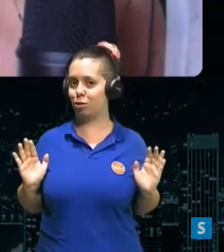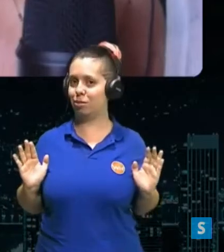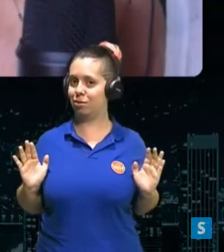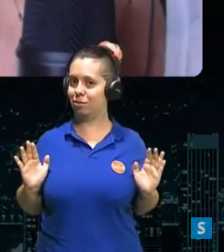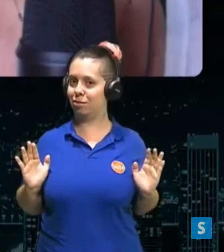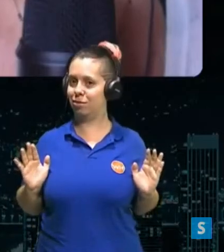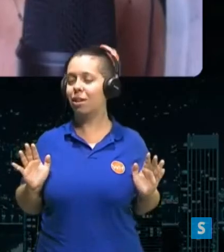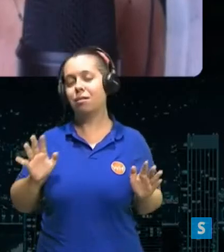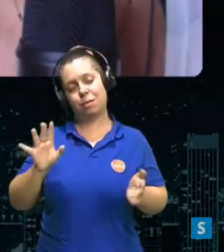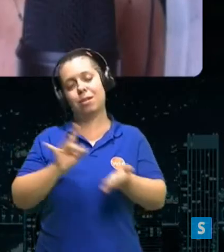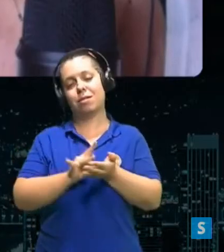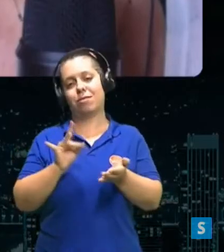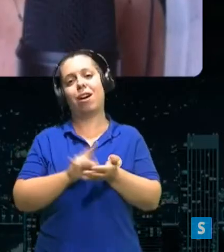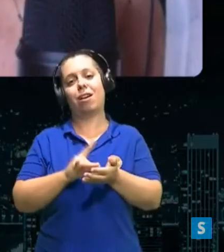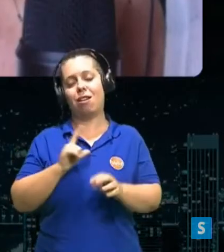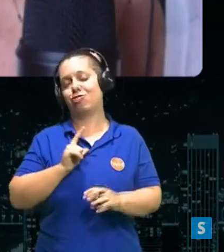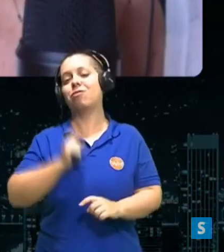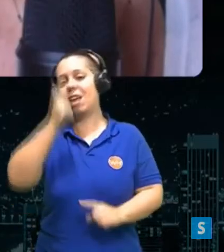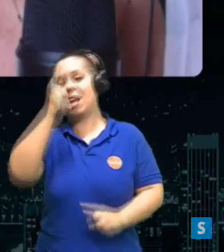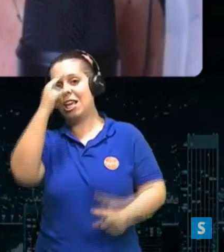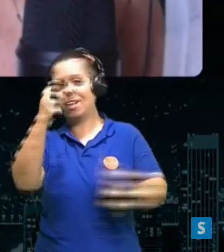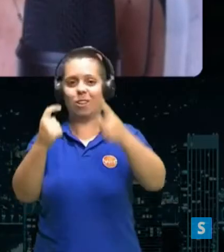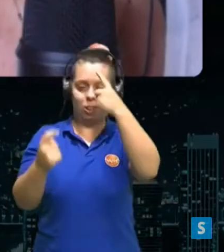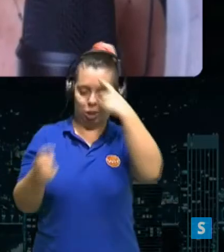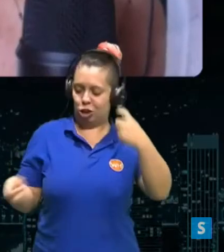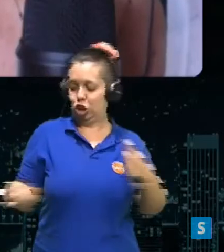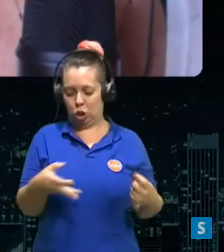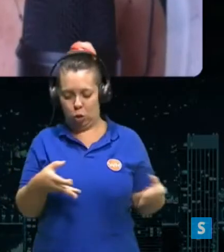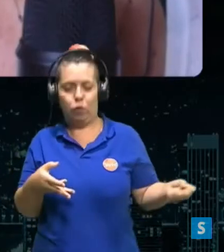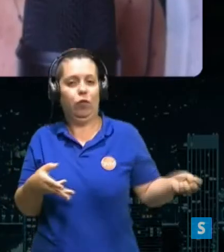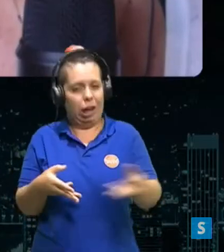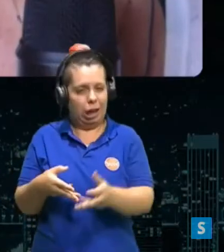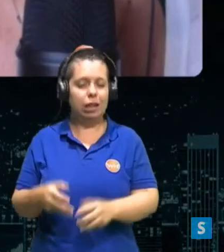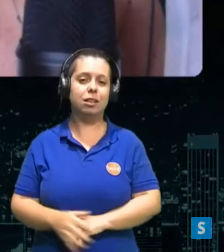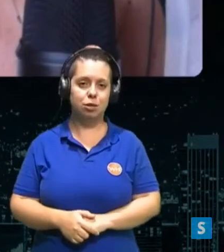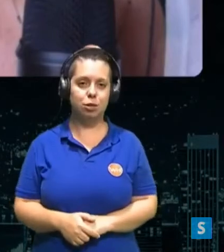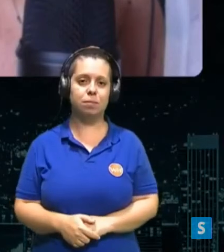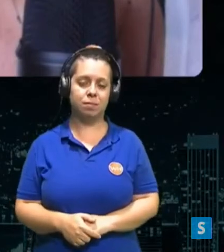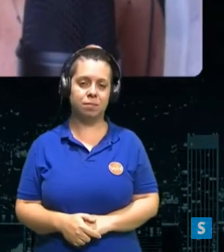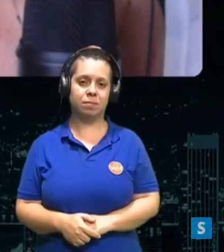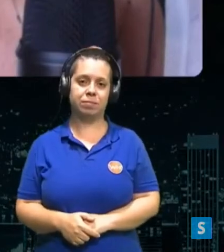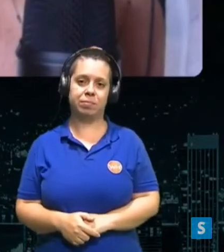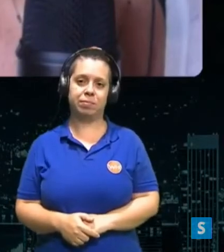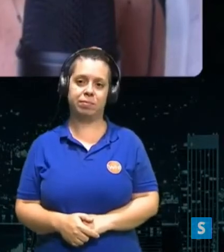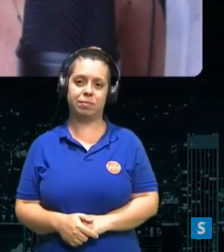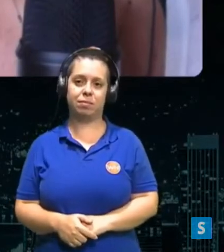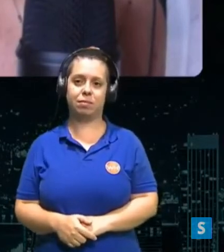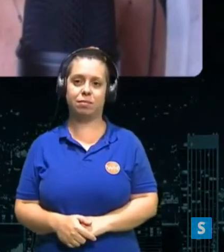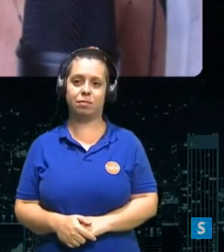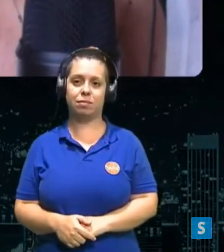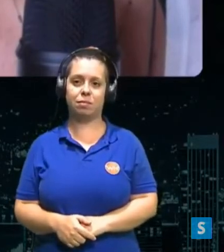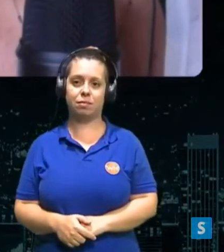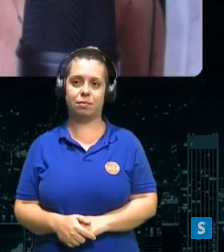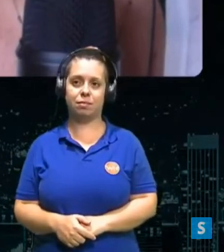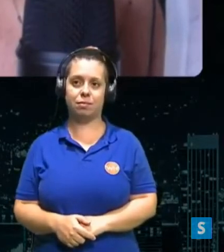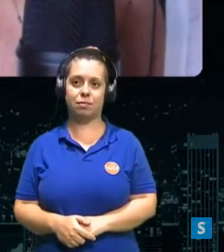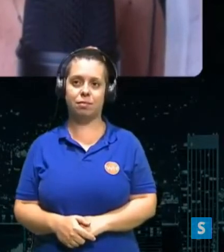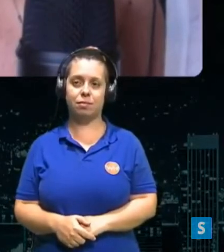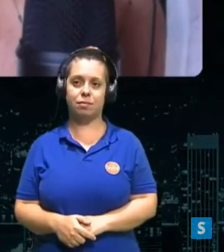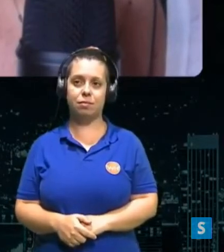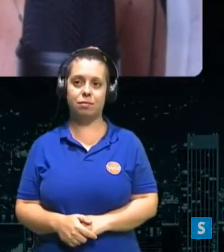mas é verdade muitos estão inovando agora em resposta a